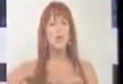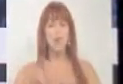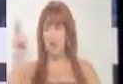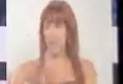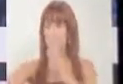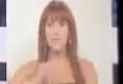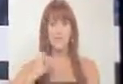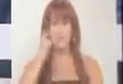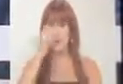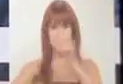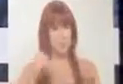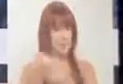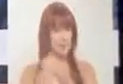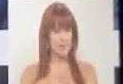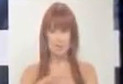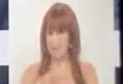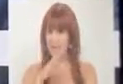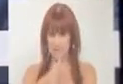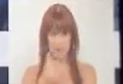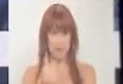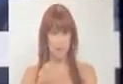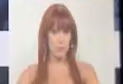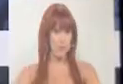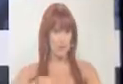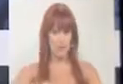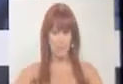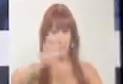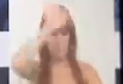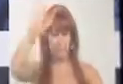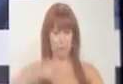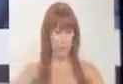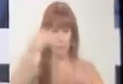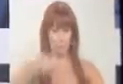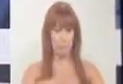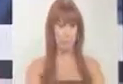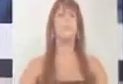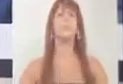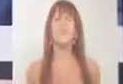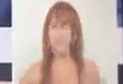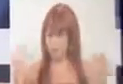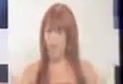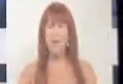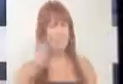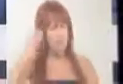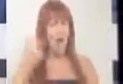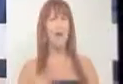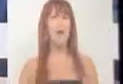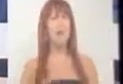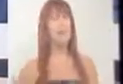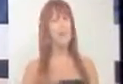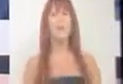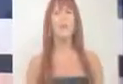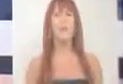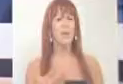aos regimes dos trabalhadores, como disse, por tempo indeterminado, e nos contratos a termo resolutivo, que vai afetar,